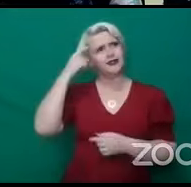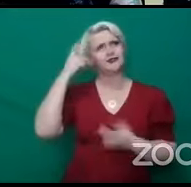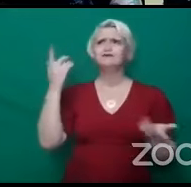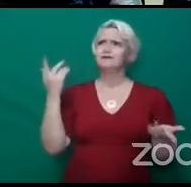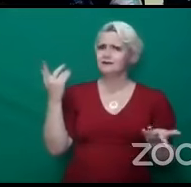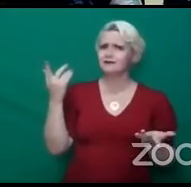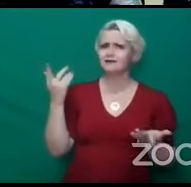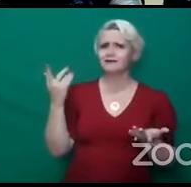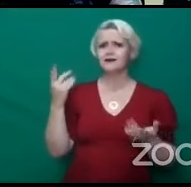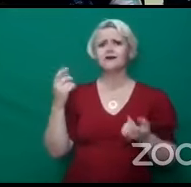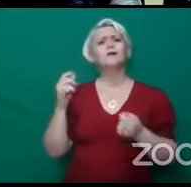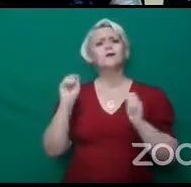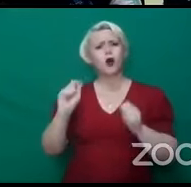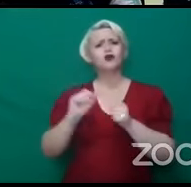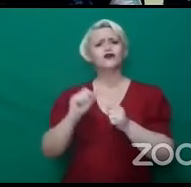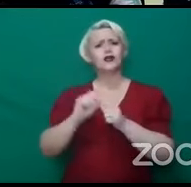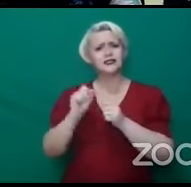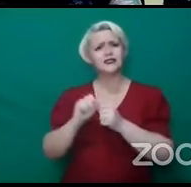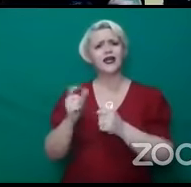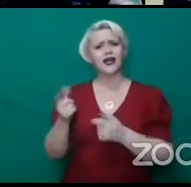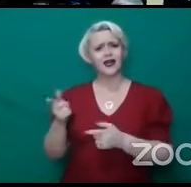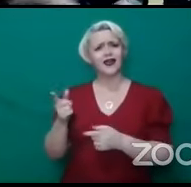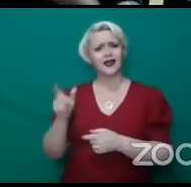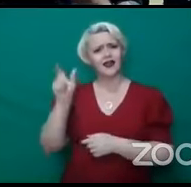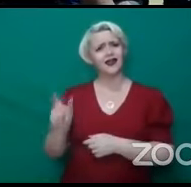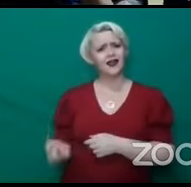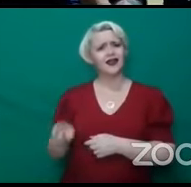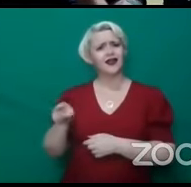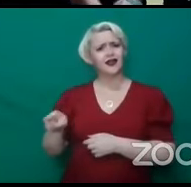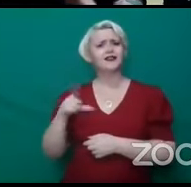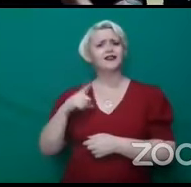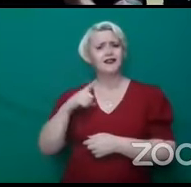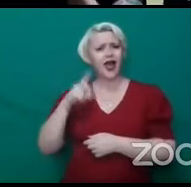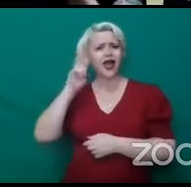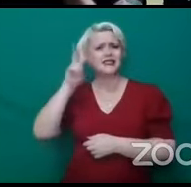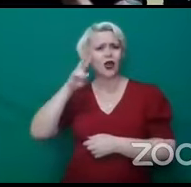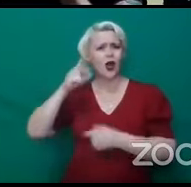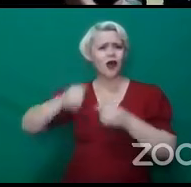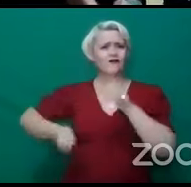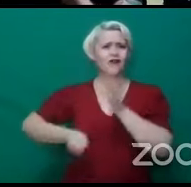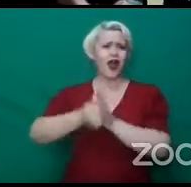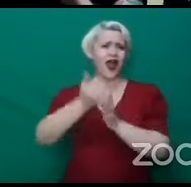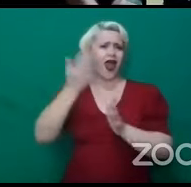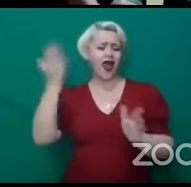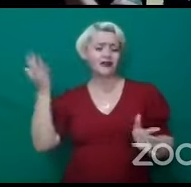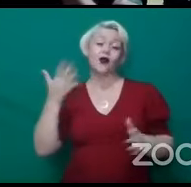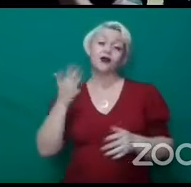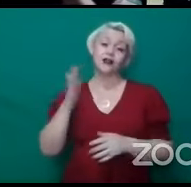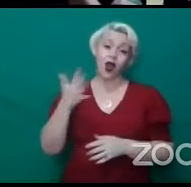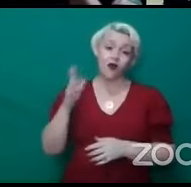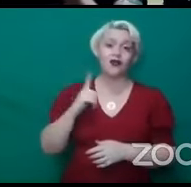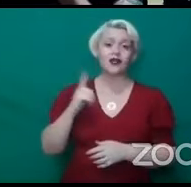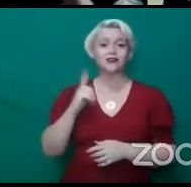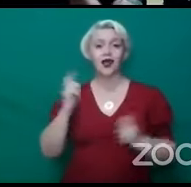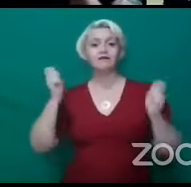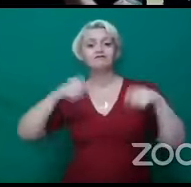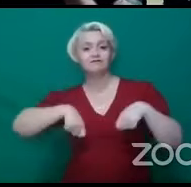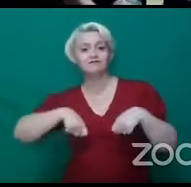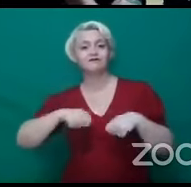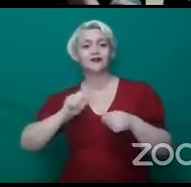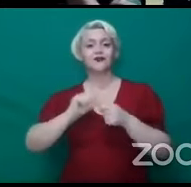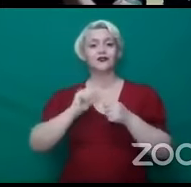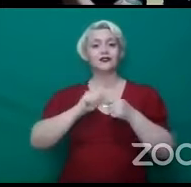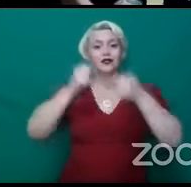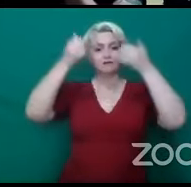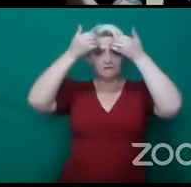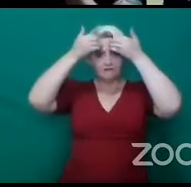personagem muito legal. Eu gosto muito dele, eu acho que dá muitas histórias ainda. Então talvez até para poder abrir